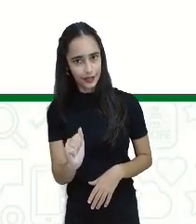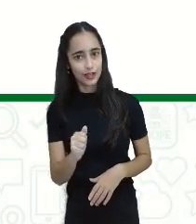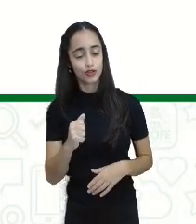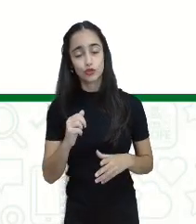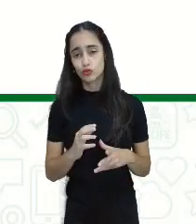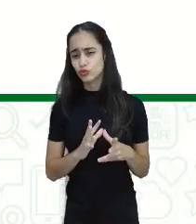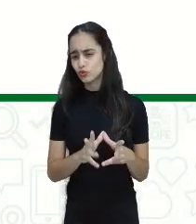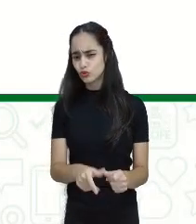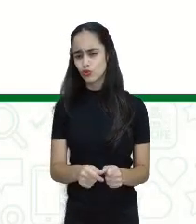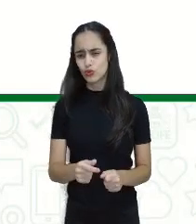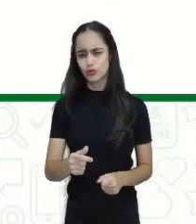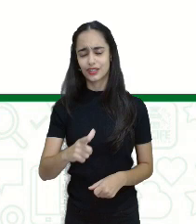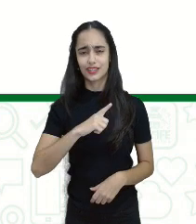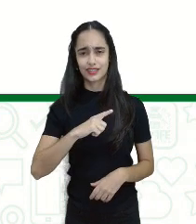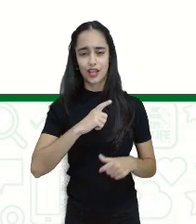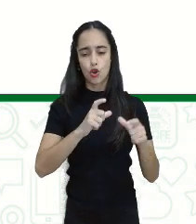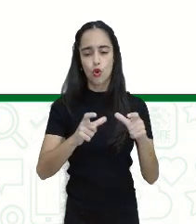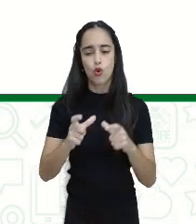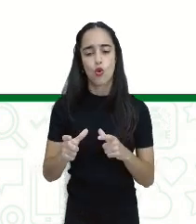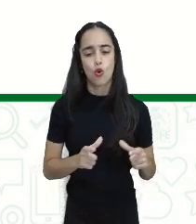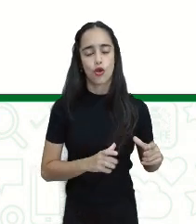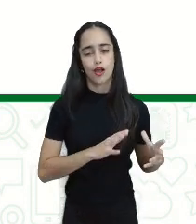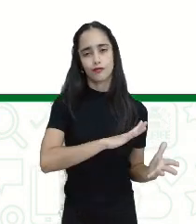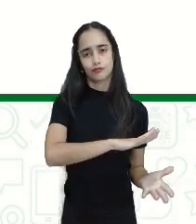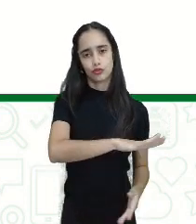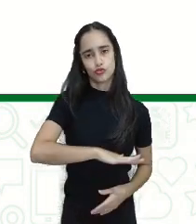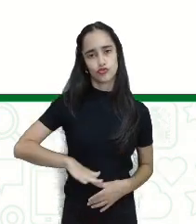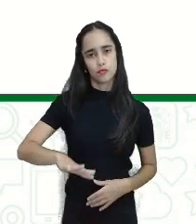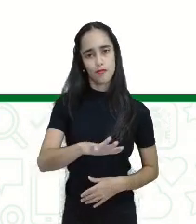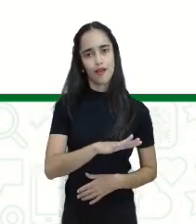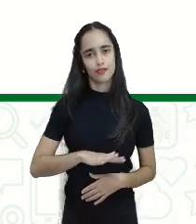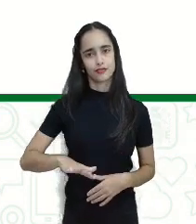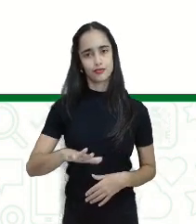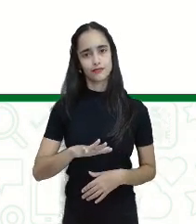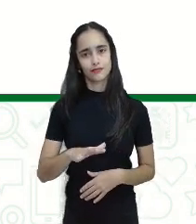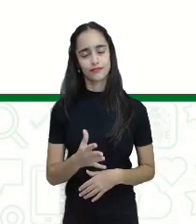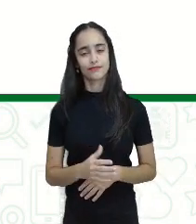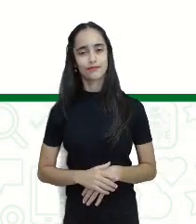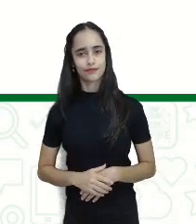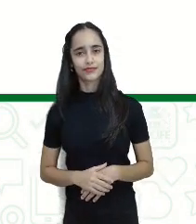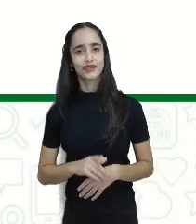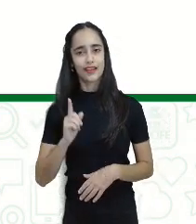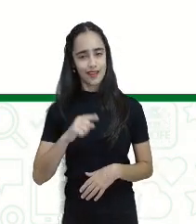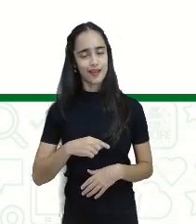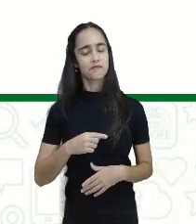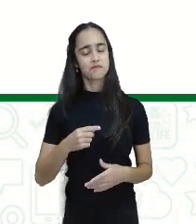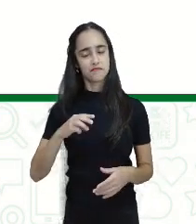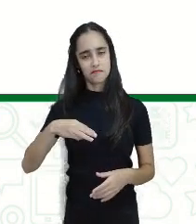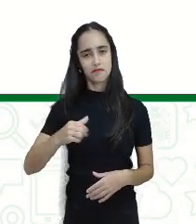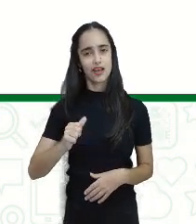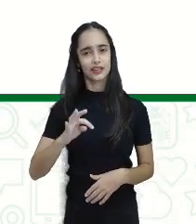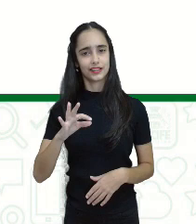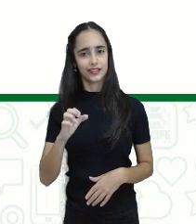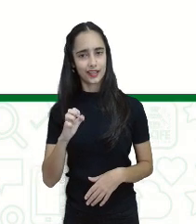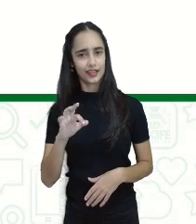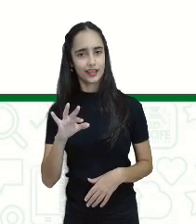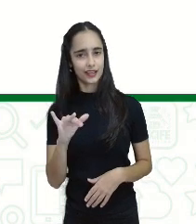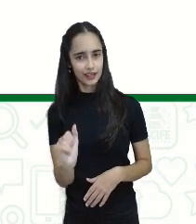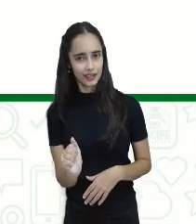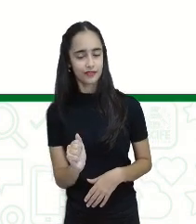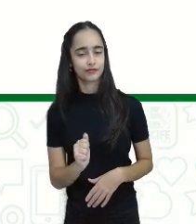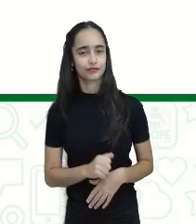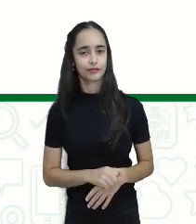ocupa lugar no espaço. Tudo que tem massa, que ocupa lugar no espaço, é matéria. Tudo é feito